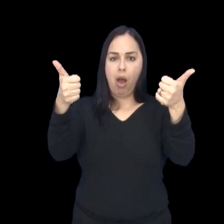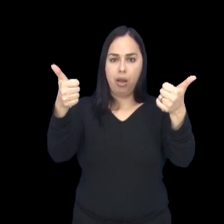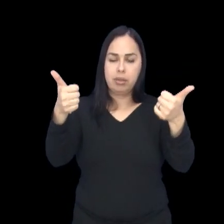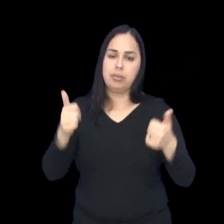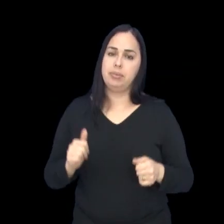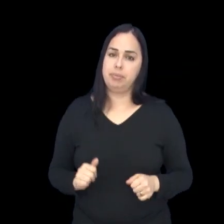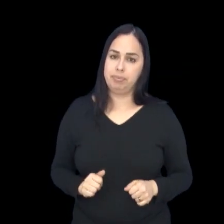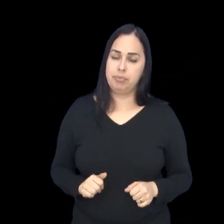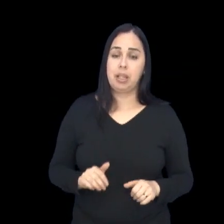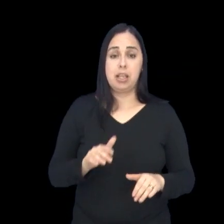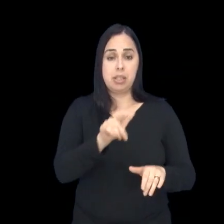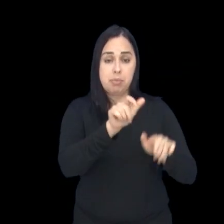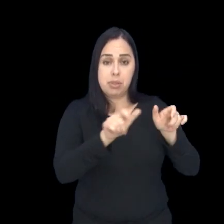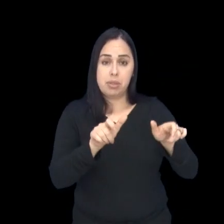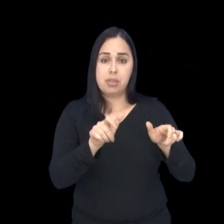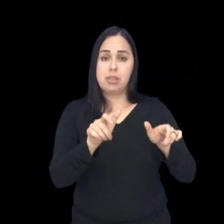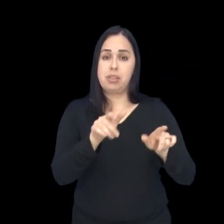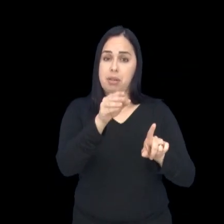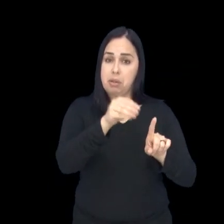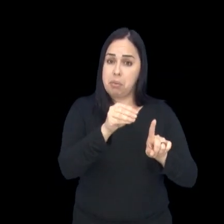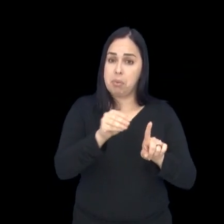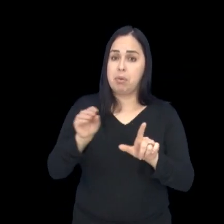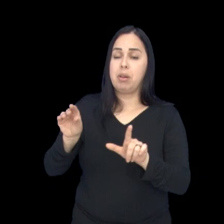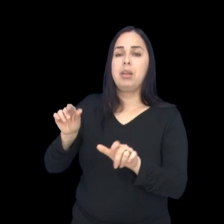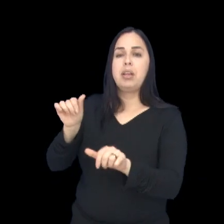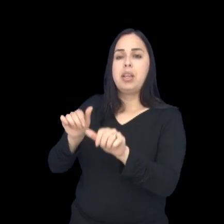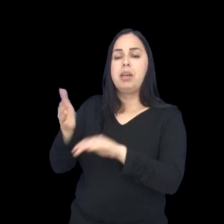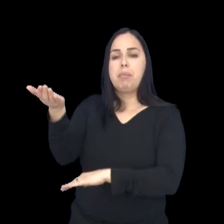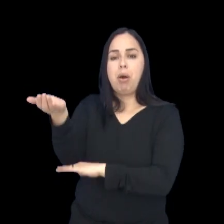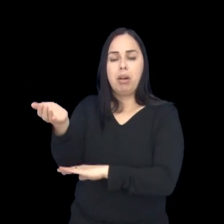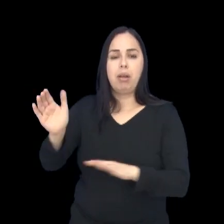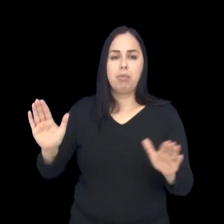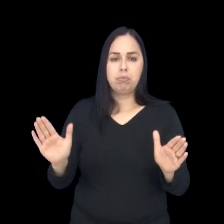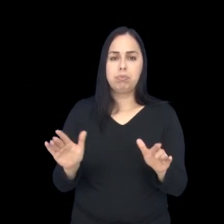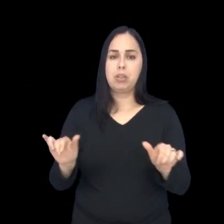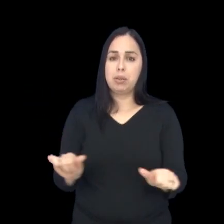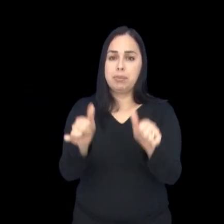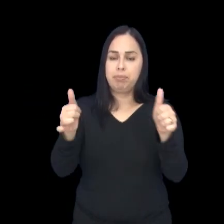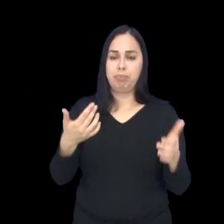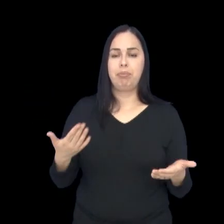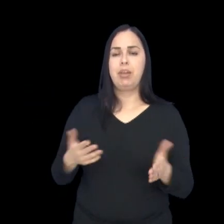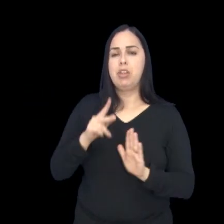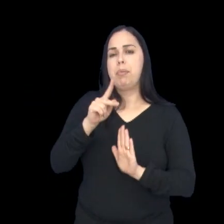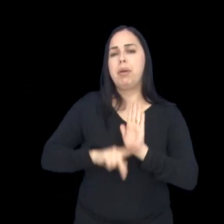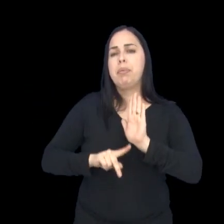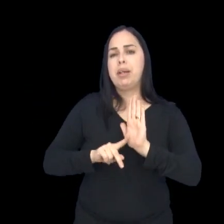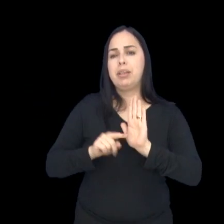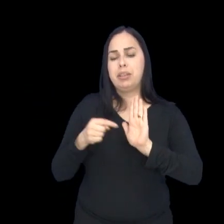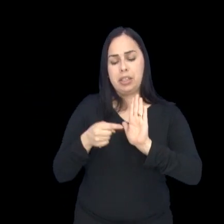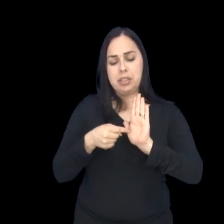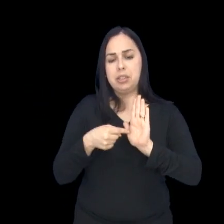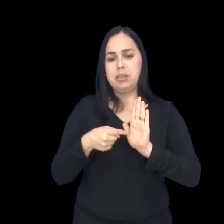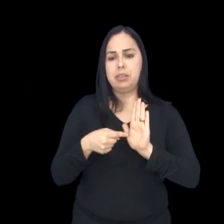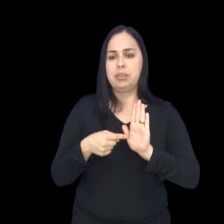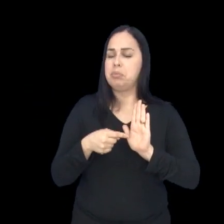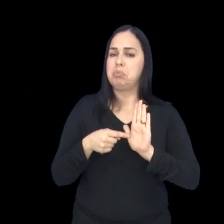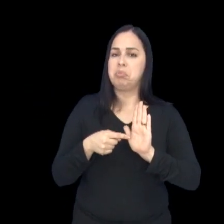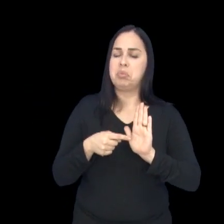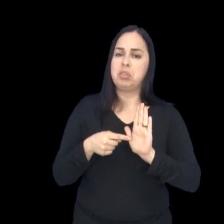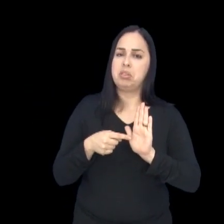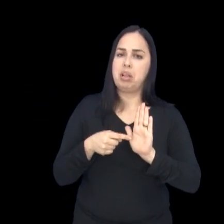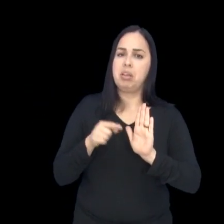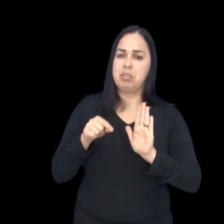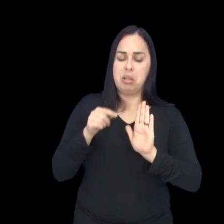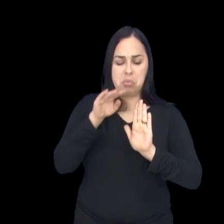população em situação de rua e dos vulneráveis da nossa cidade. E sobre esse projeto em específico, o senhor tem algo a pontuar? Não, absolutamente nada.